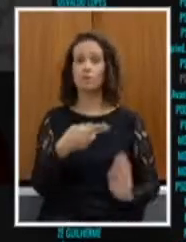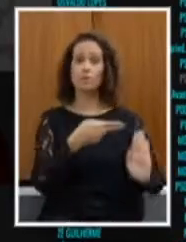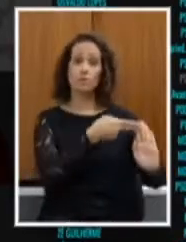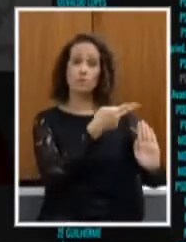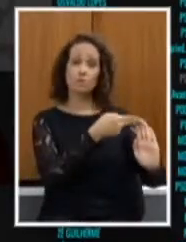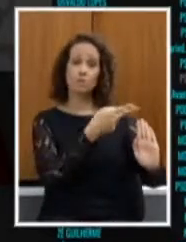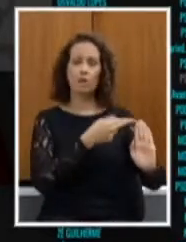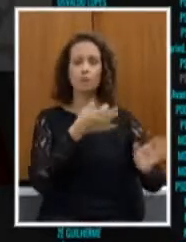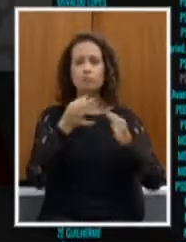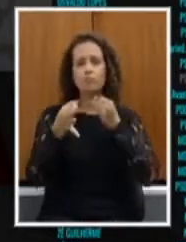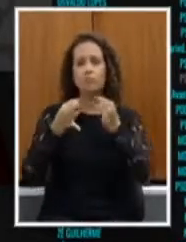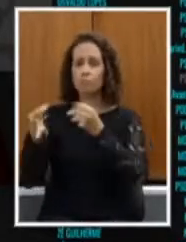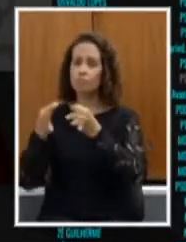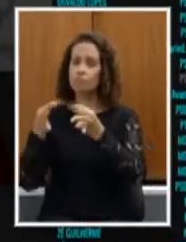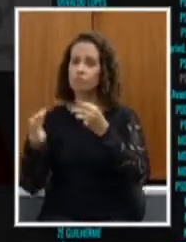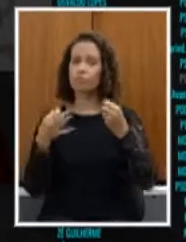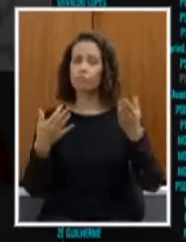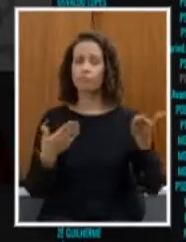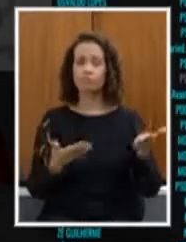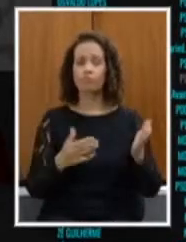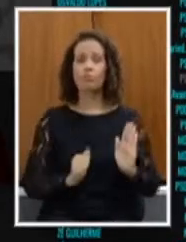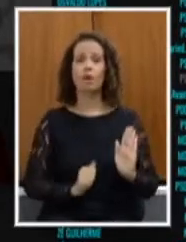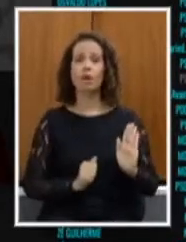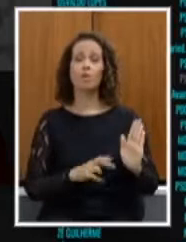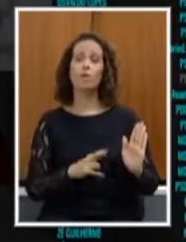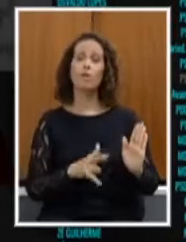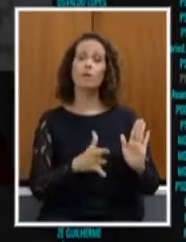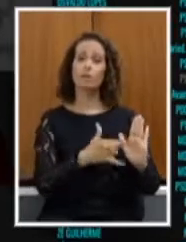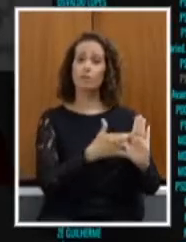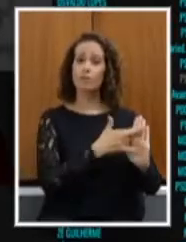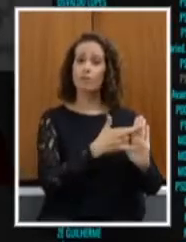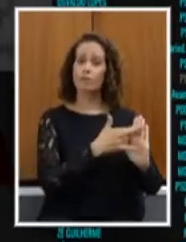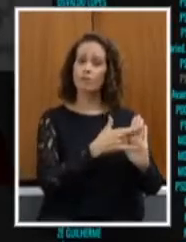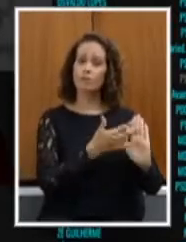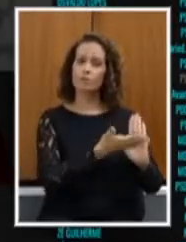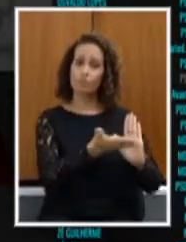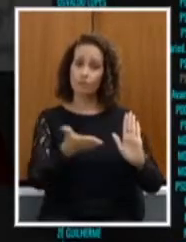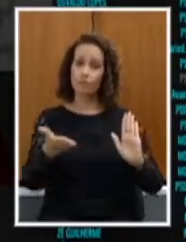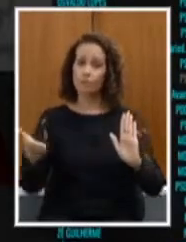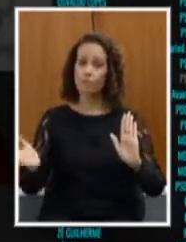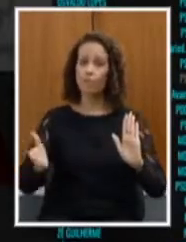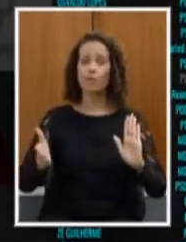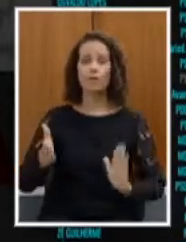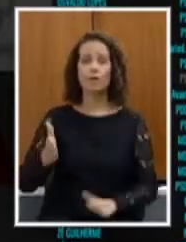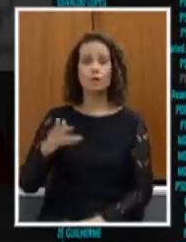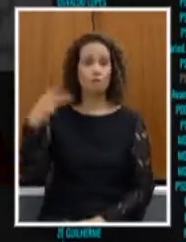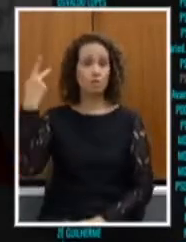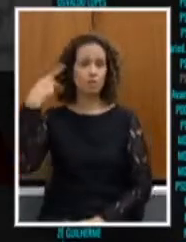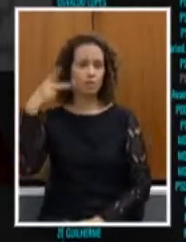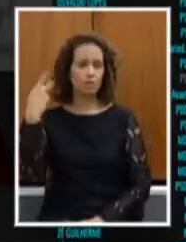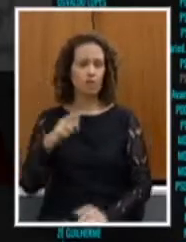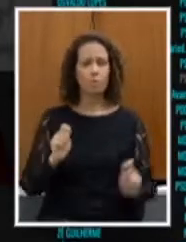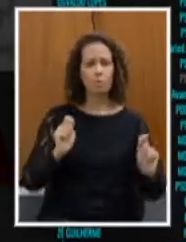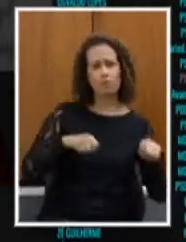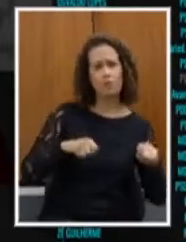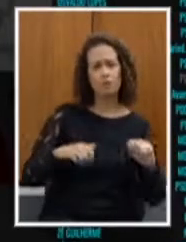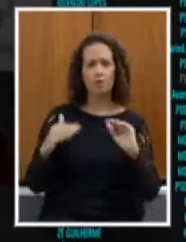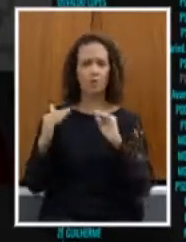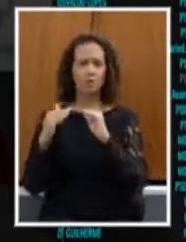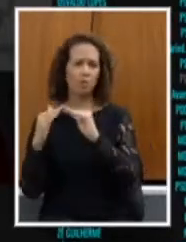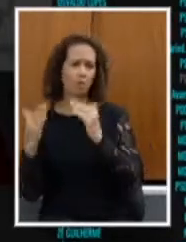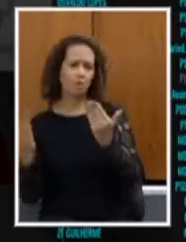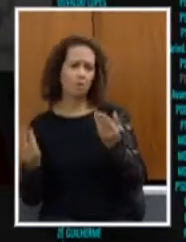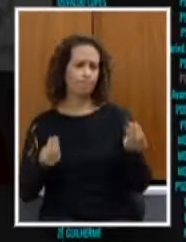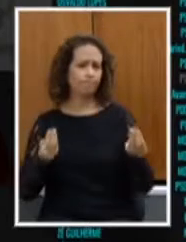inversão, né? Na verdade, são requerimentos que estão sendo apreciados pelos parlamentares. Eles vão dizer se é possível, se concordam com essa inversão de